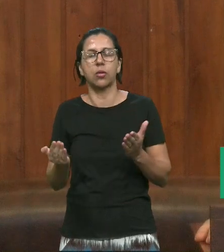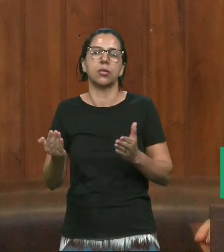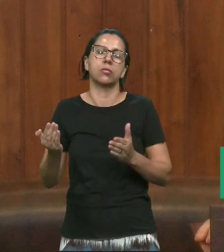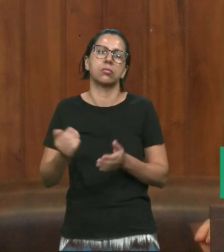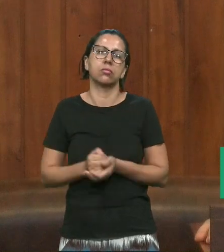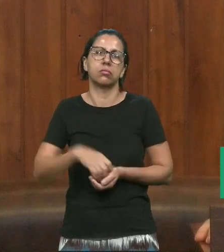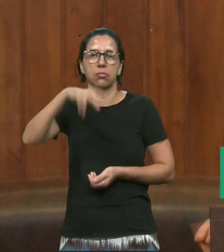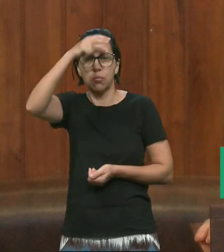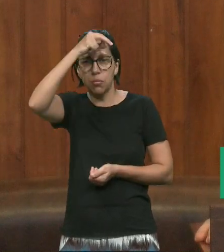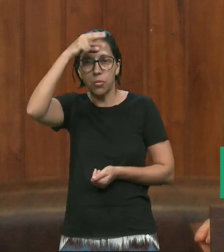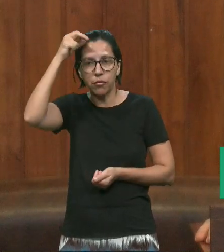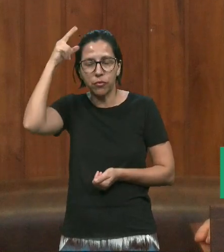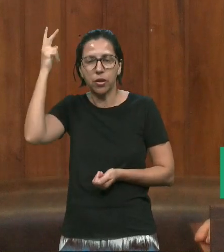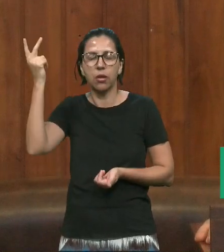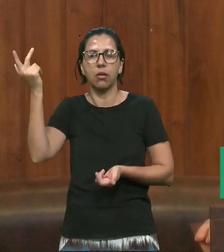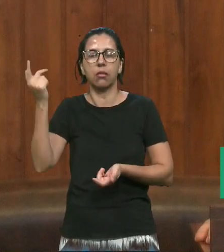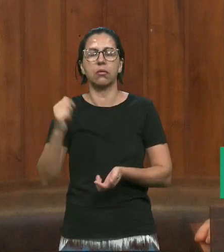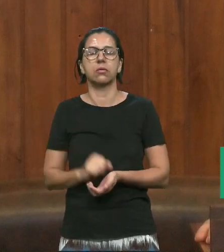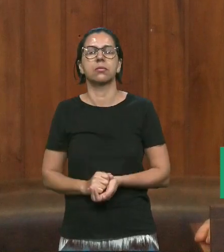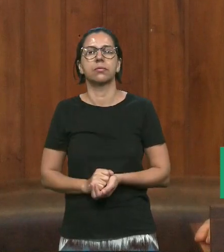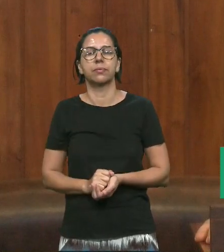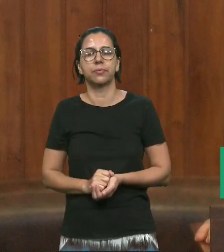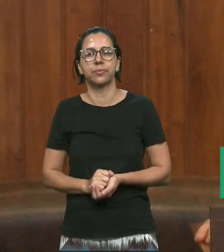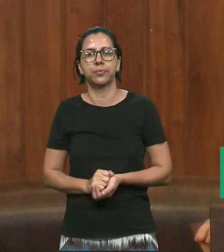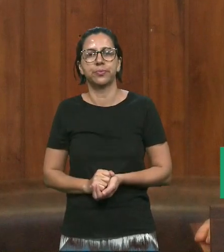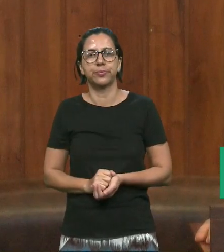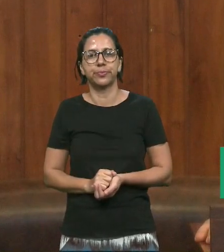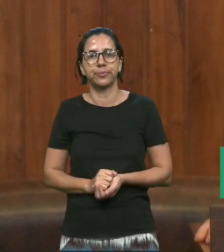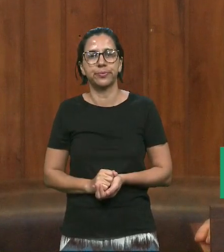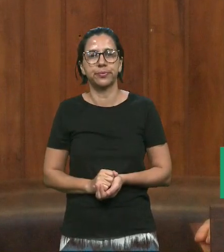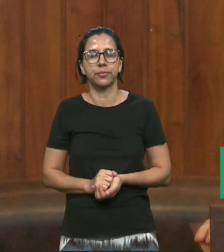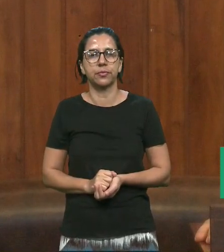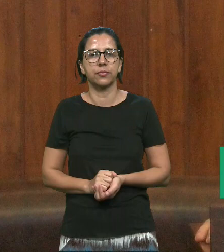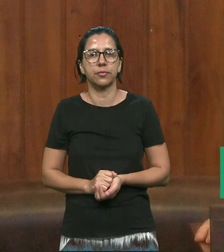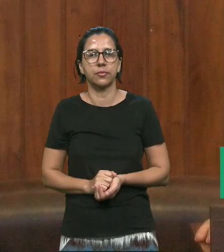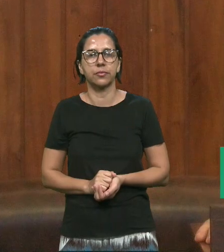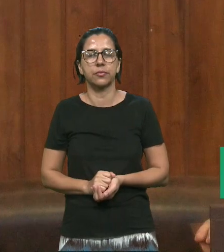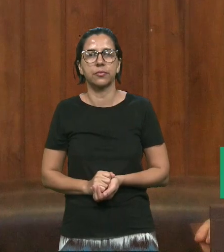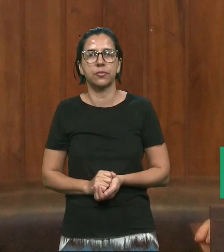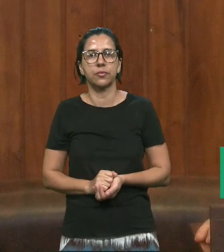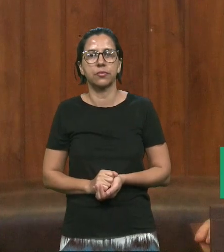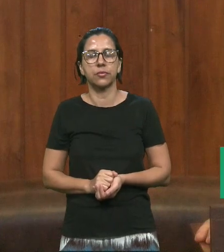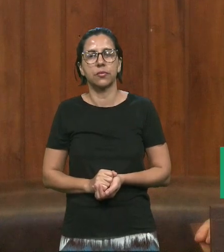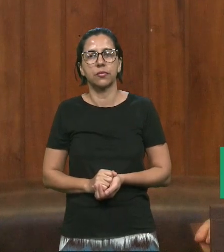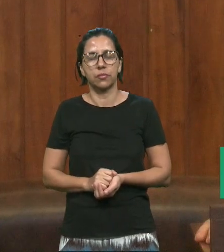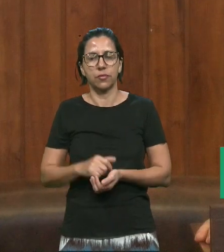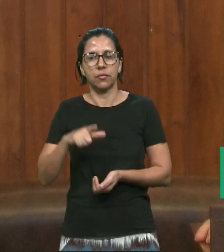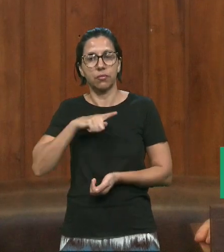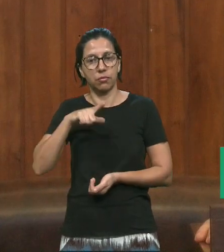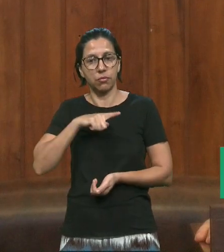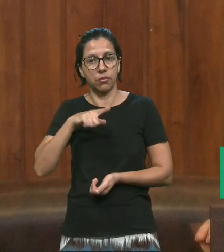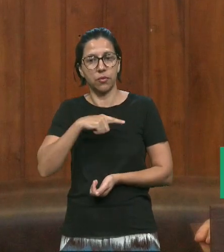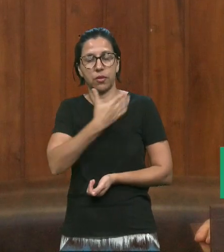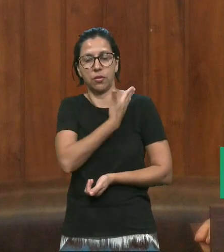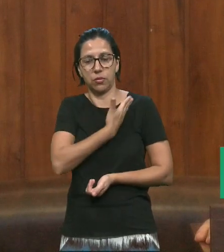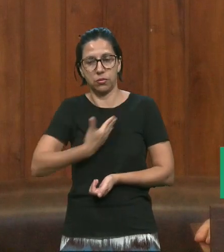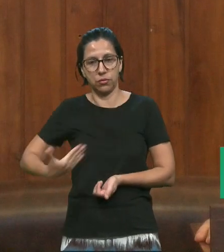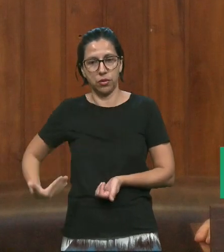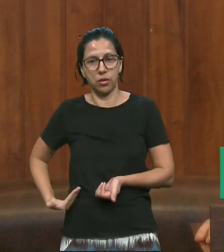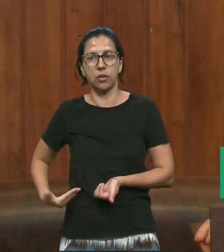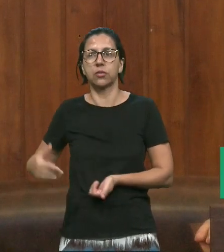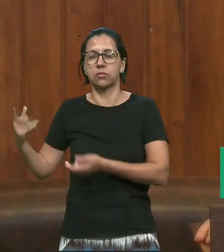né? E que nós teremos a visita do nosso governador Tarcísio em